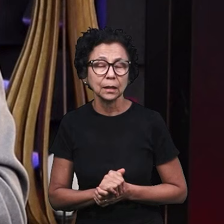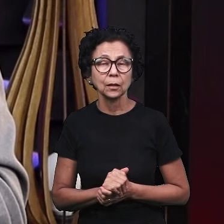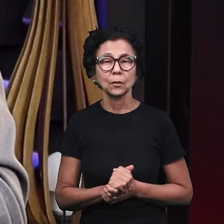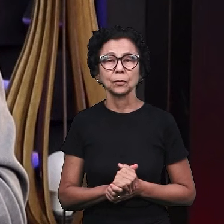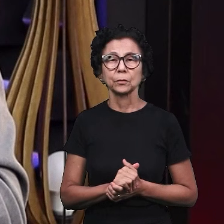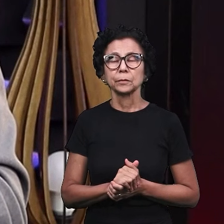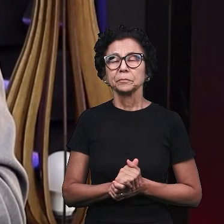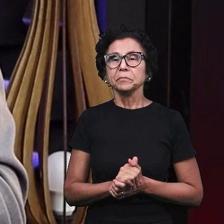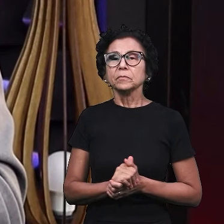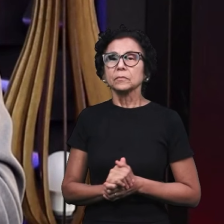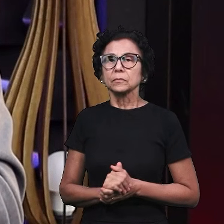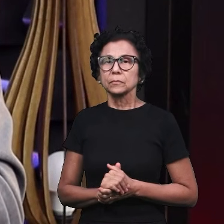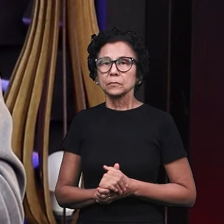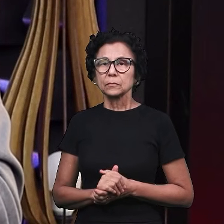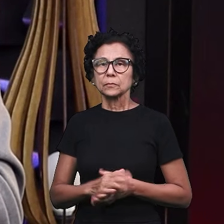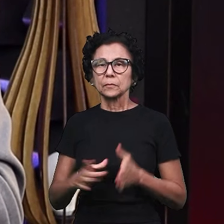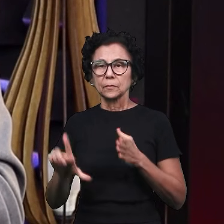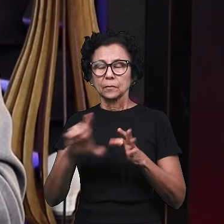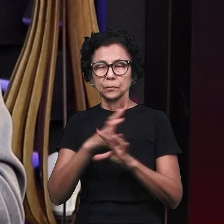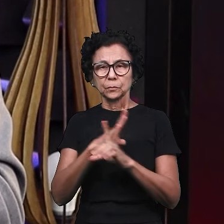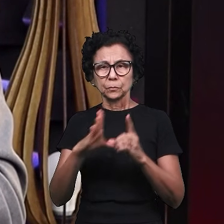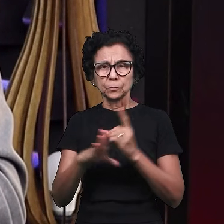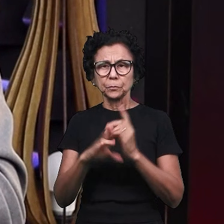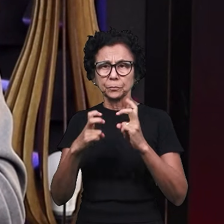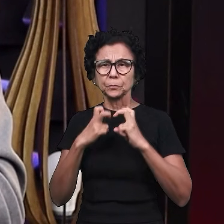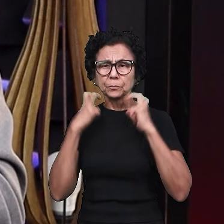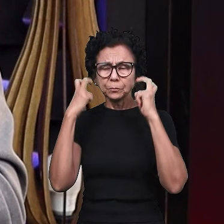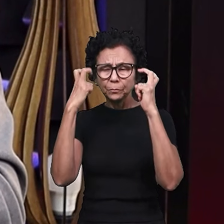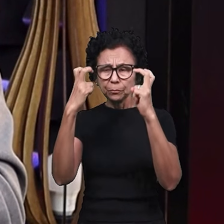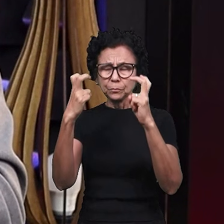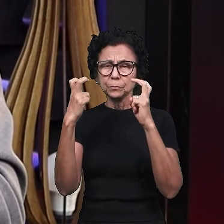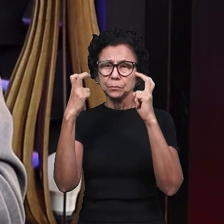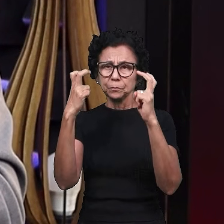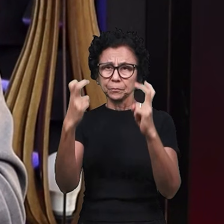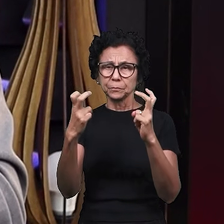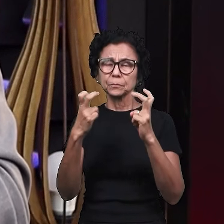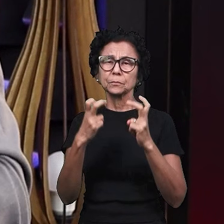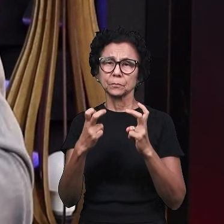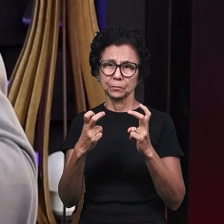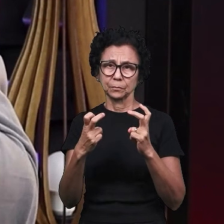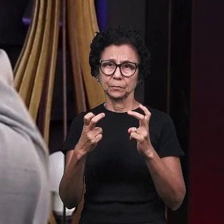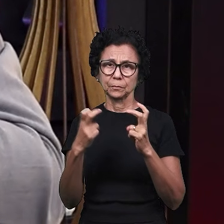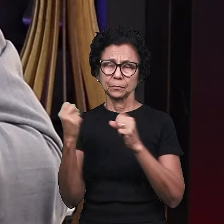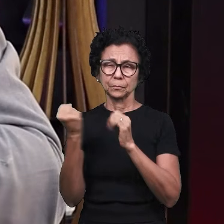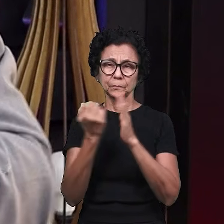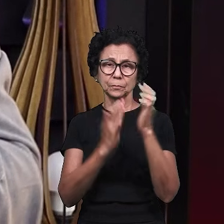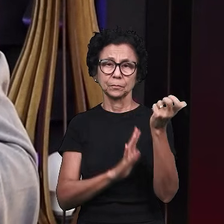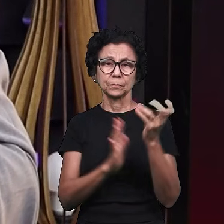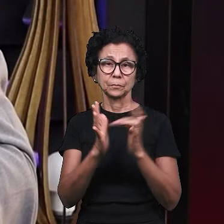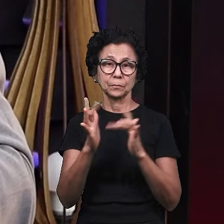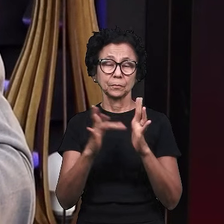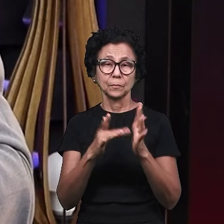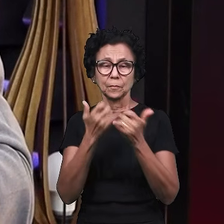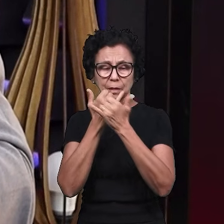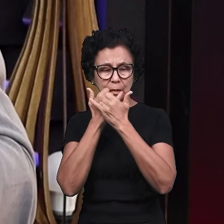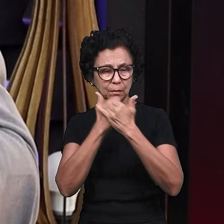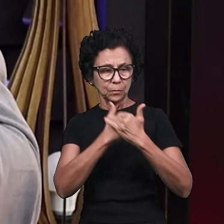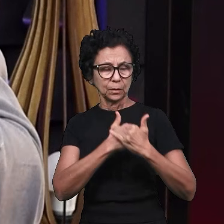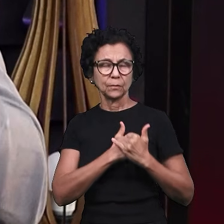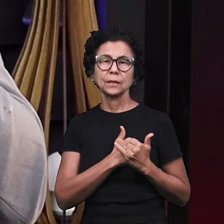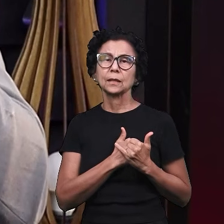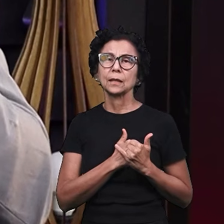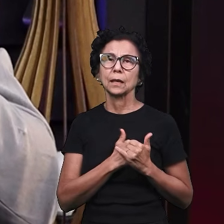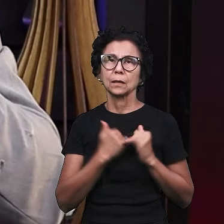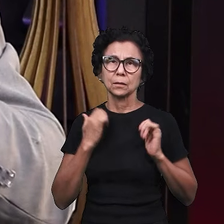este sacrifício, com a lembrança desse sacrifício, porque através da morte de Jesus, os nossos pecados são perdoados, né?